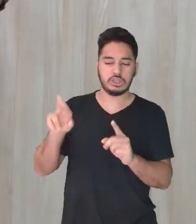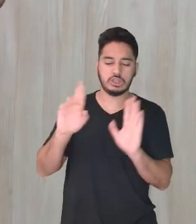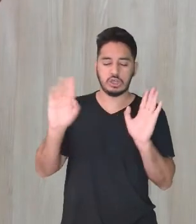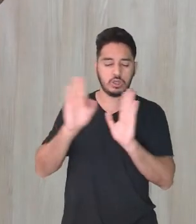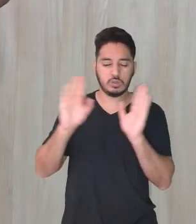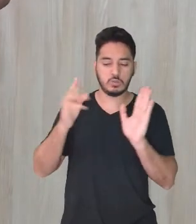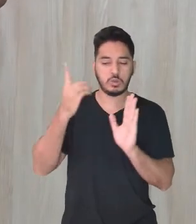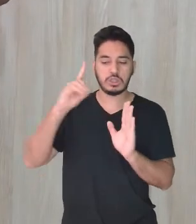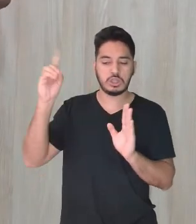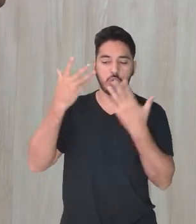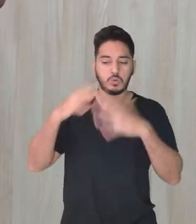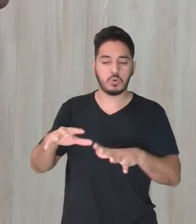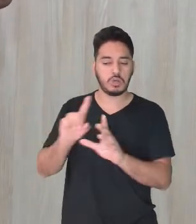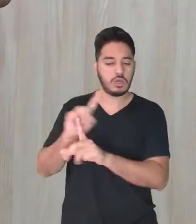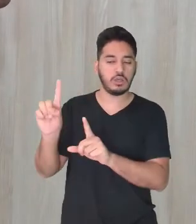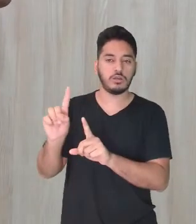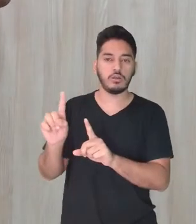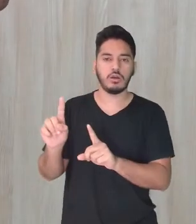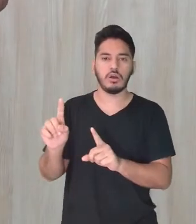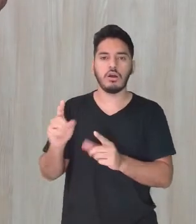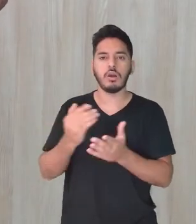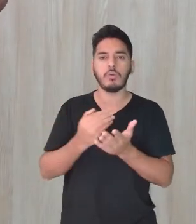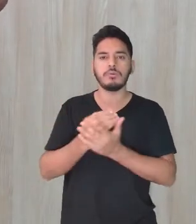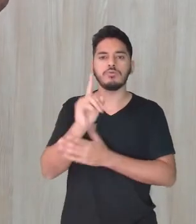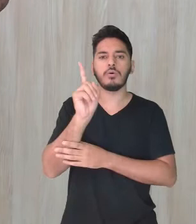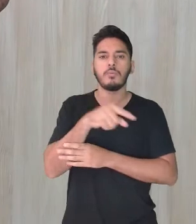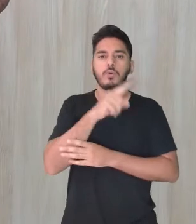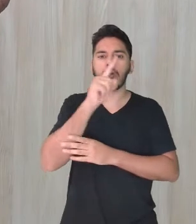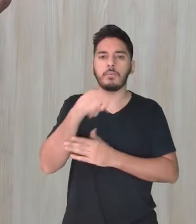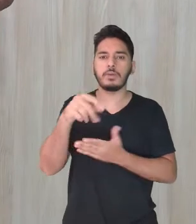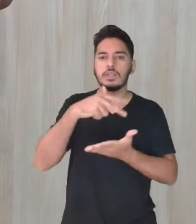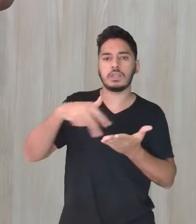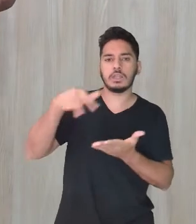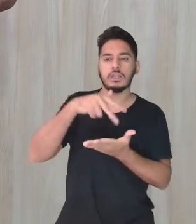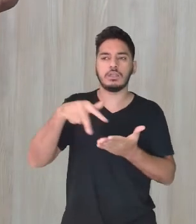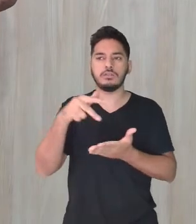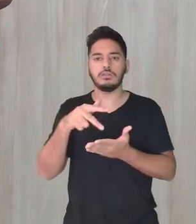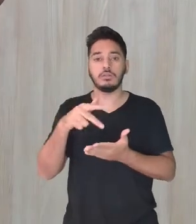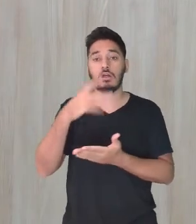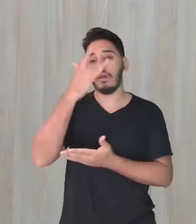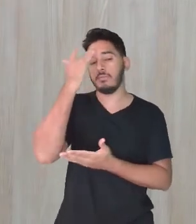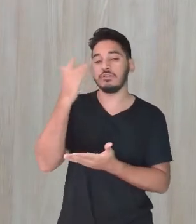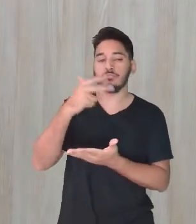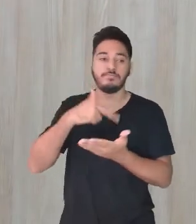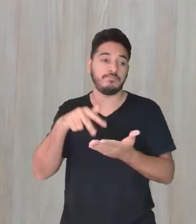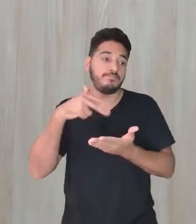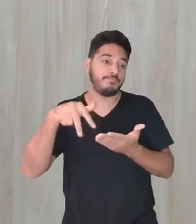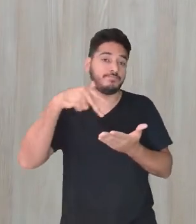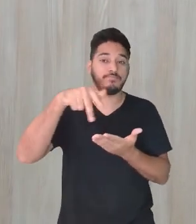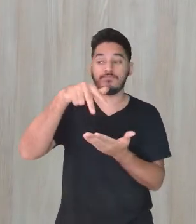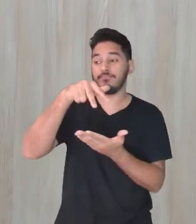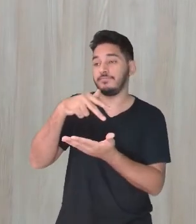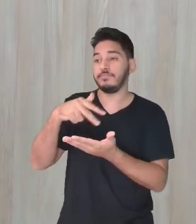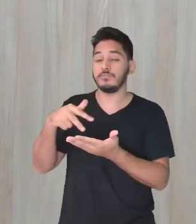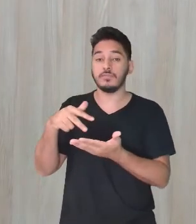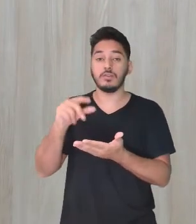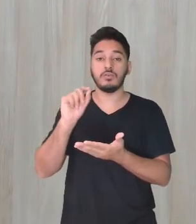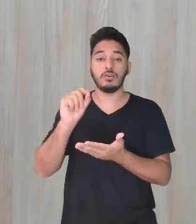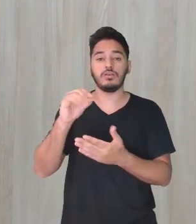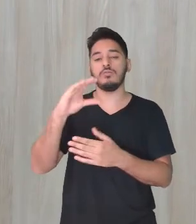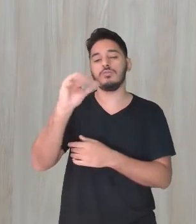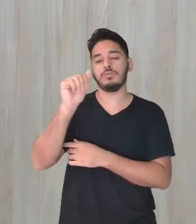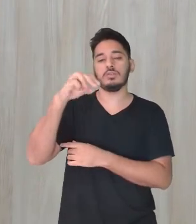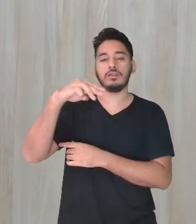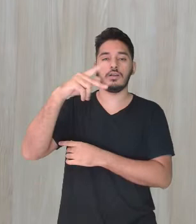Deus. E aí começaram a proibir as pessoas de dançar. E as pessoas que continuaram dançando foram os